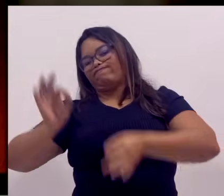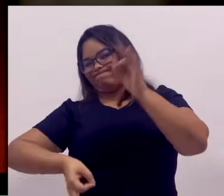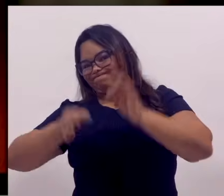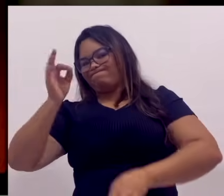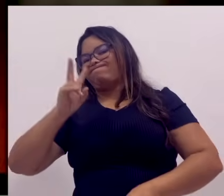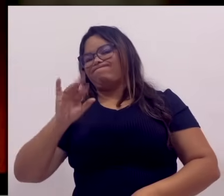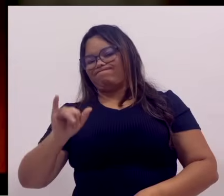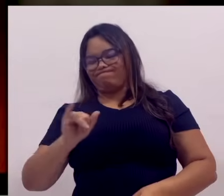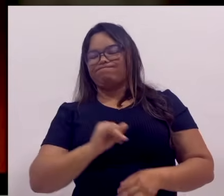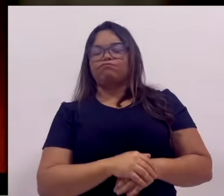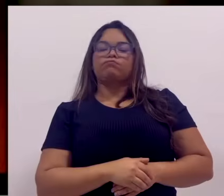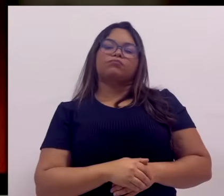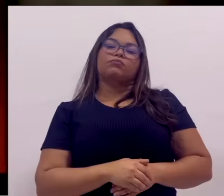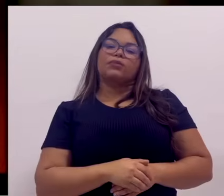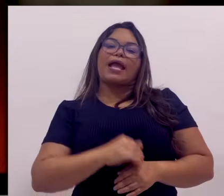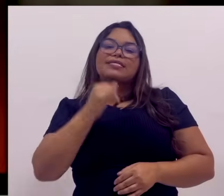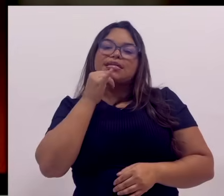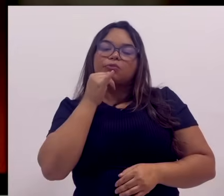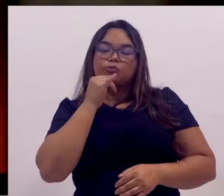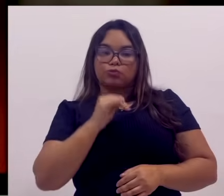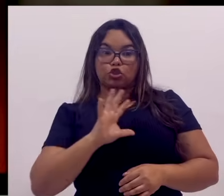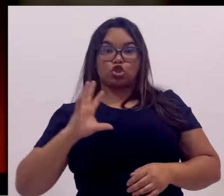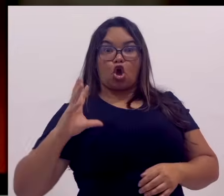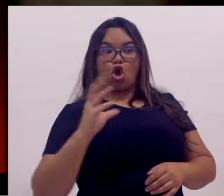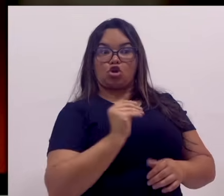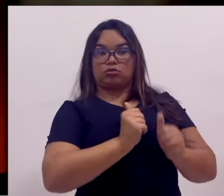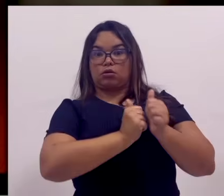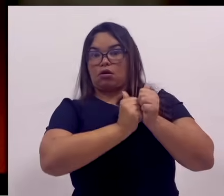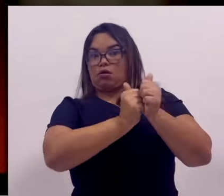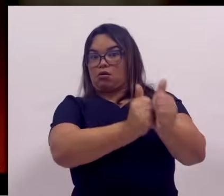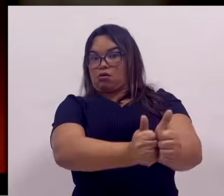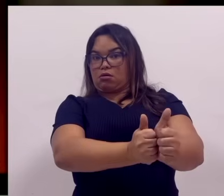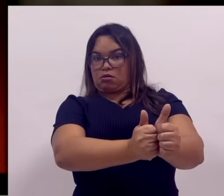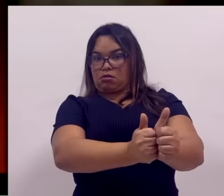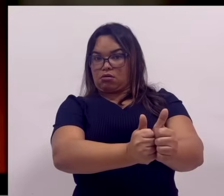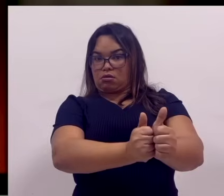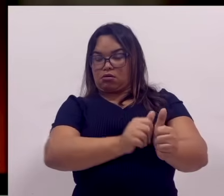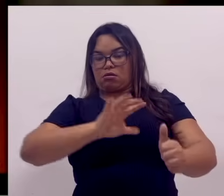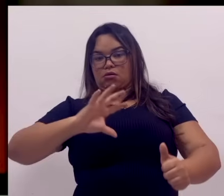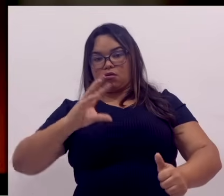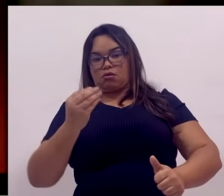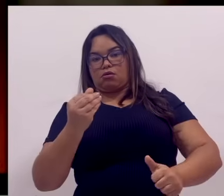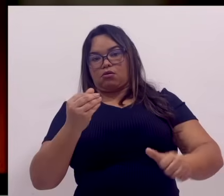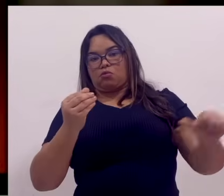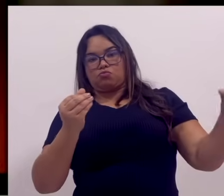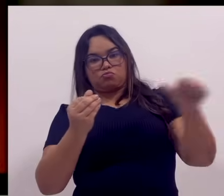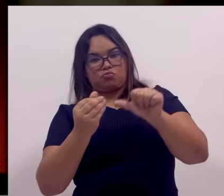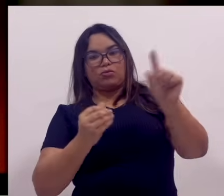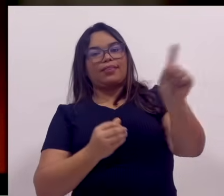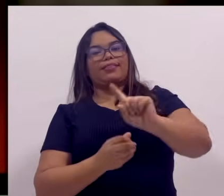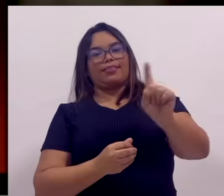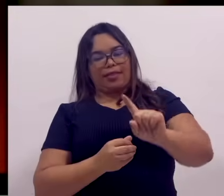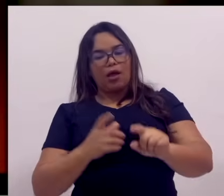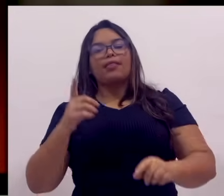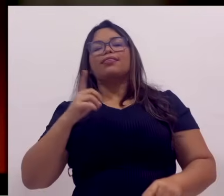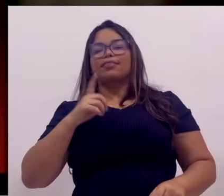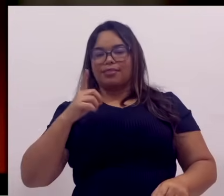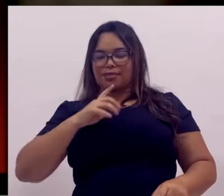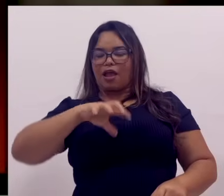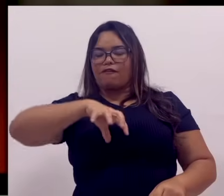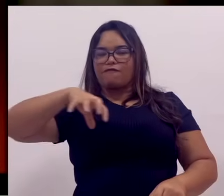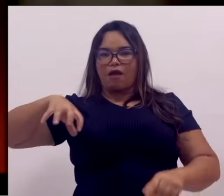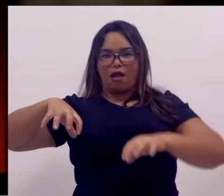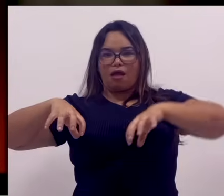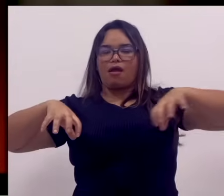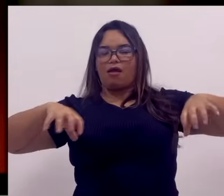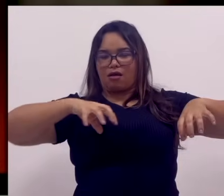a todos quantos não têm essa doutrina, ou seja, nem todos seguiram esse caminho, chegou a haver uma grande divisão na igreja.